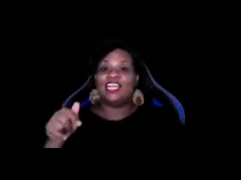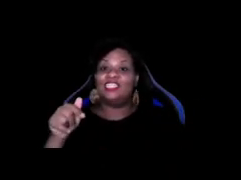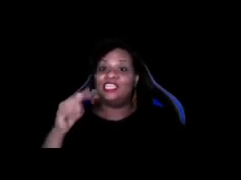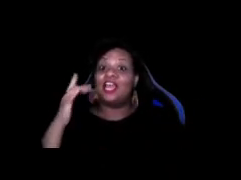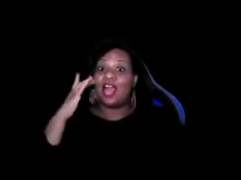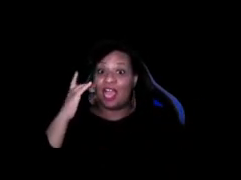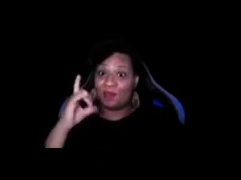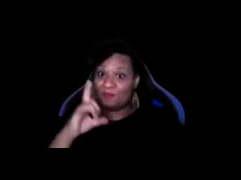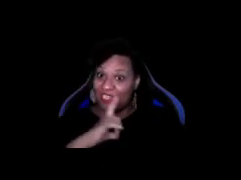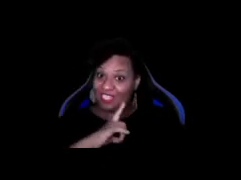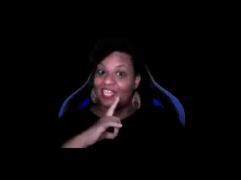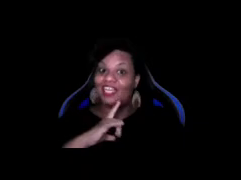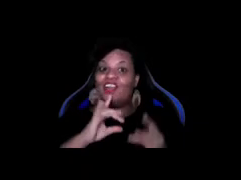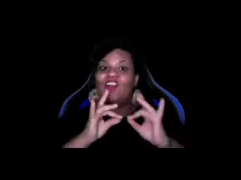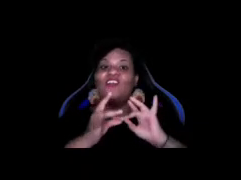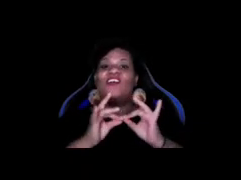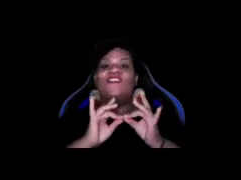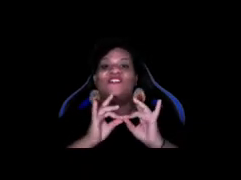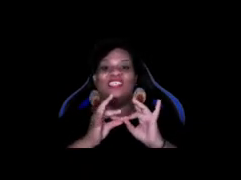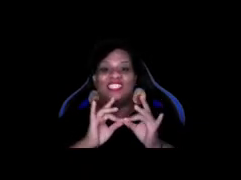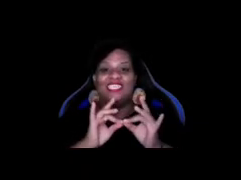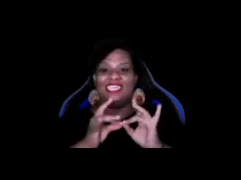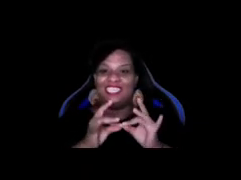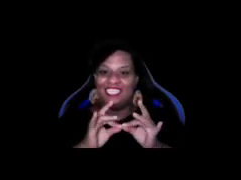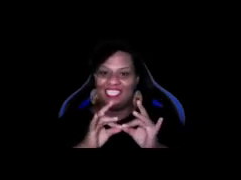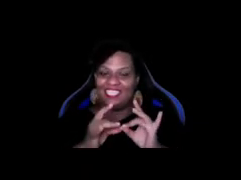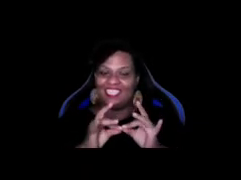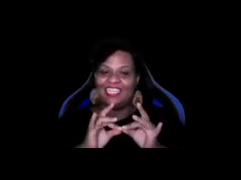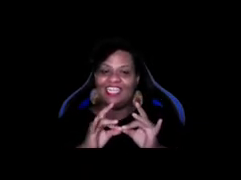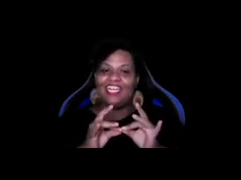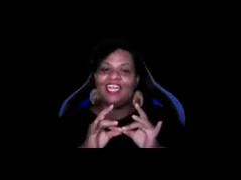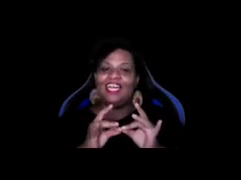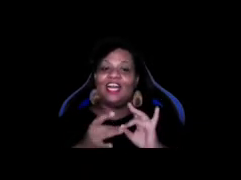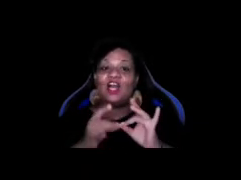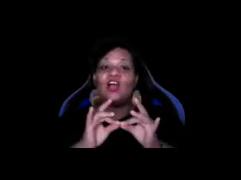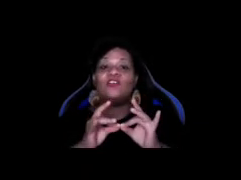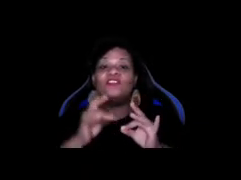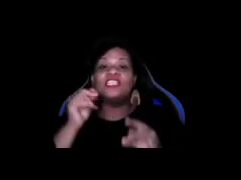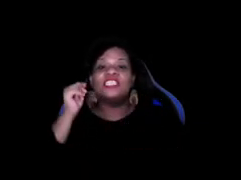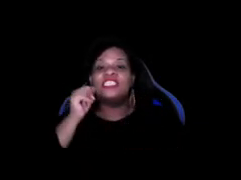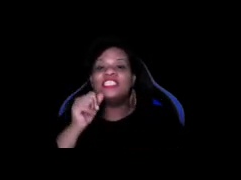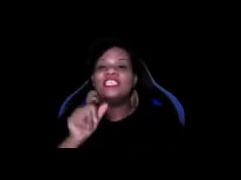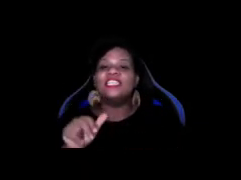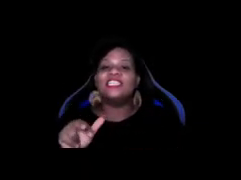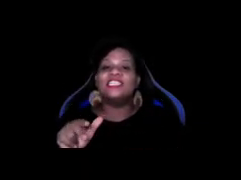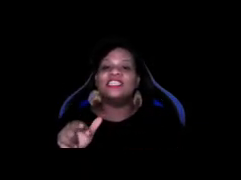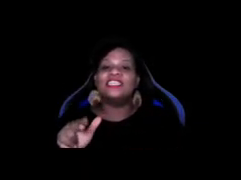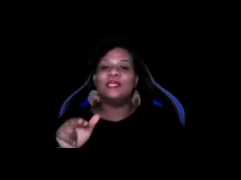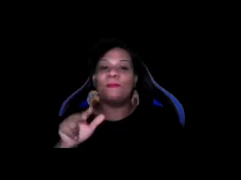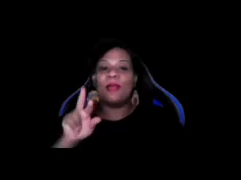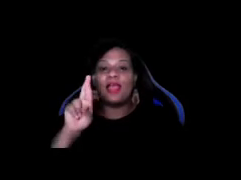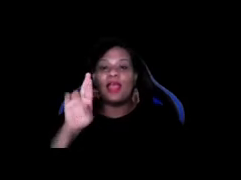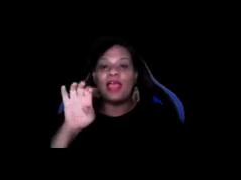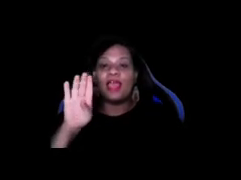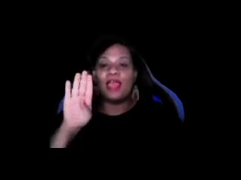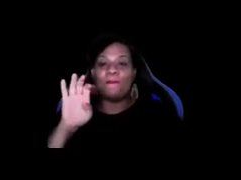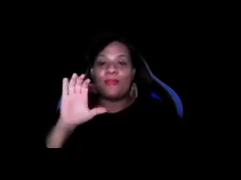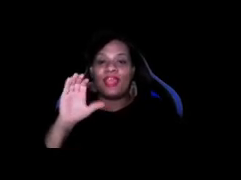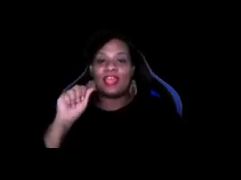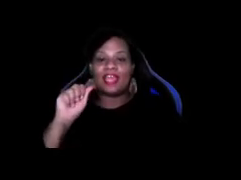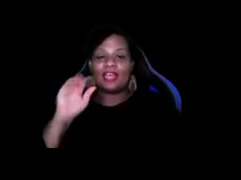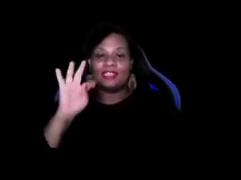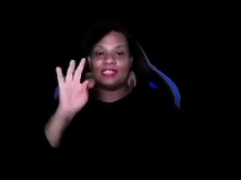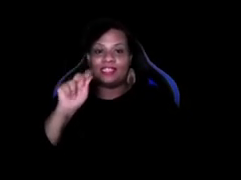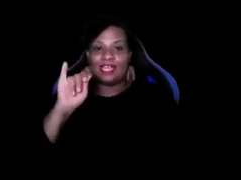ainda temos oficinas tem uma oficina com as irmãs Rebeca Thaís e Candai Calmon,